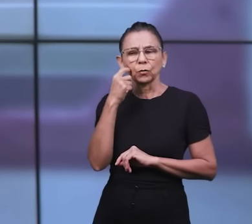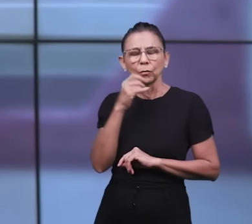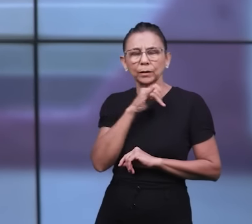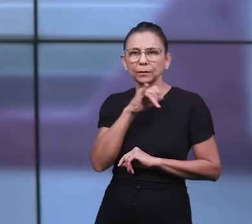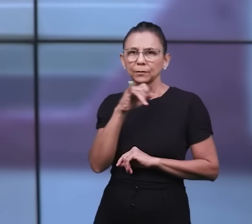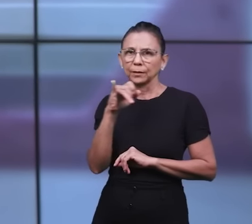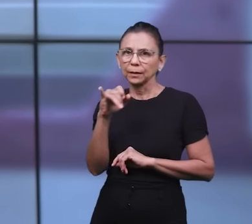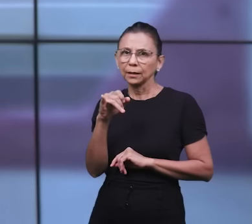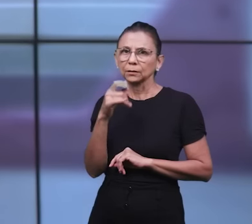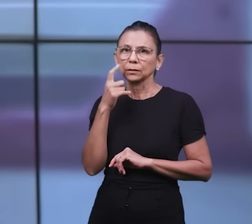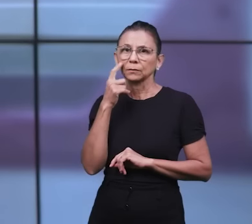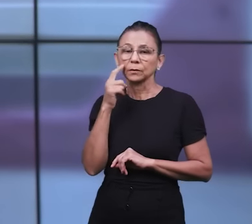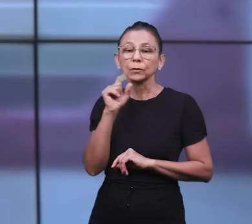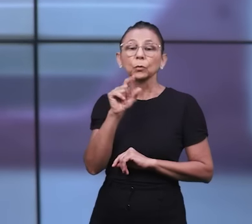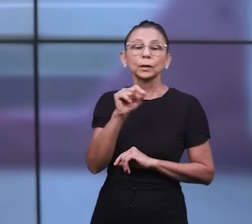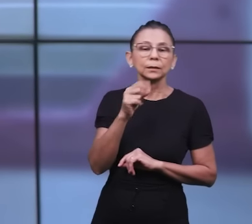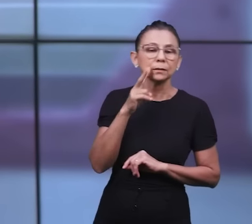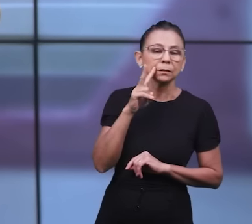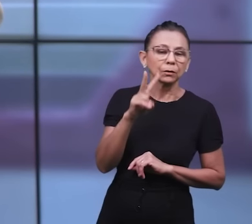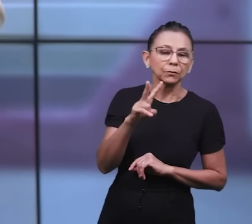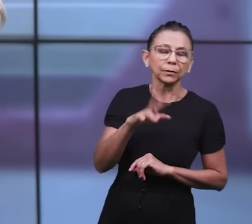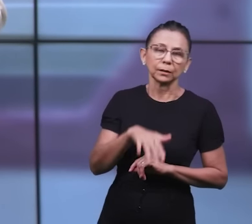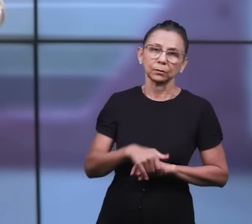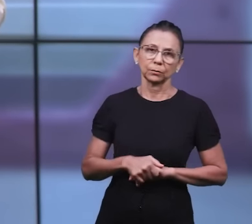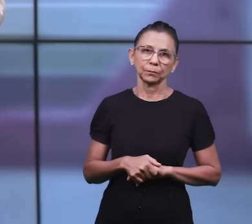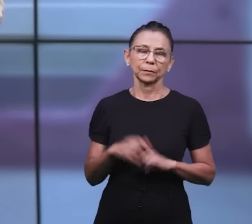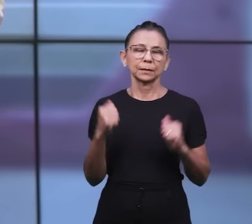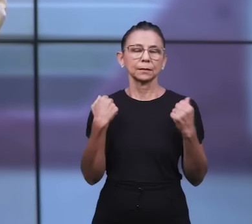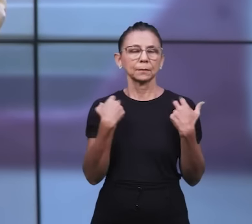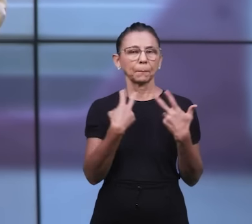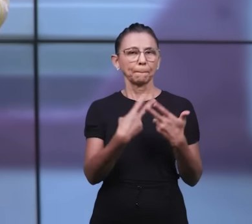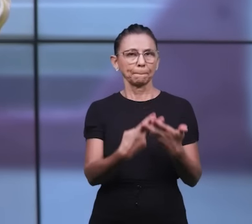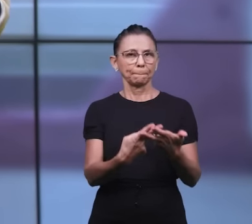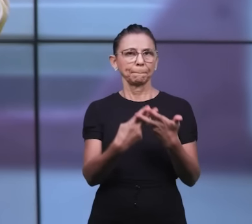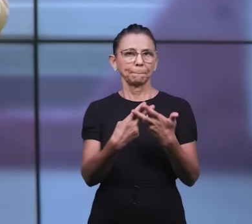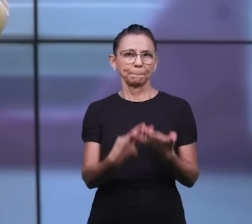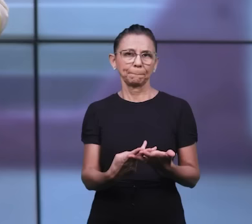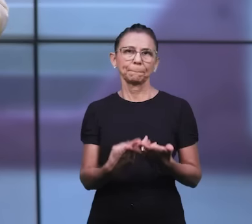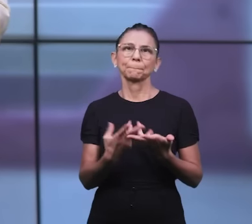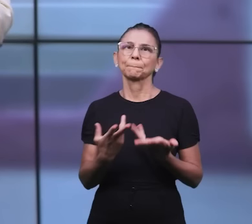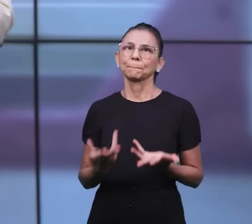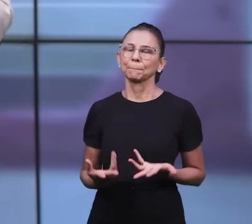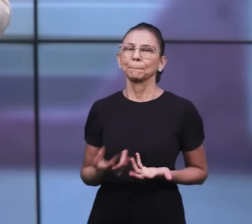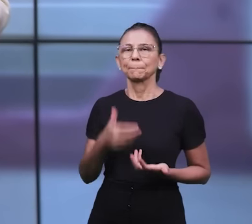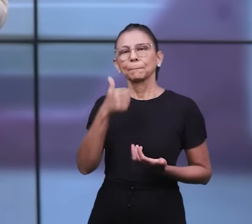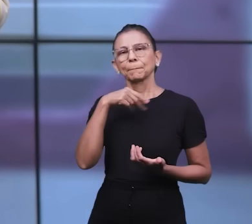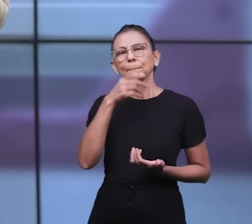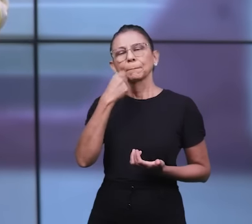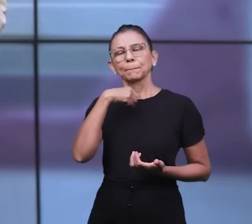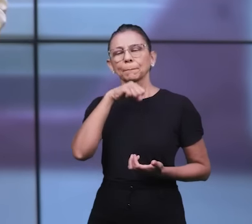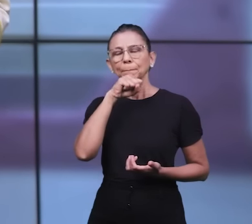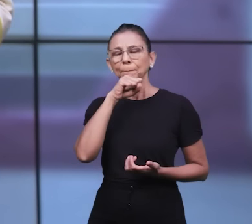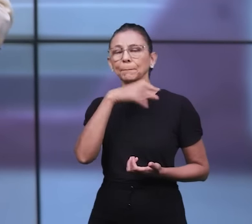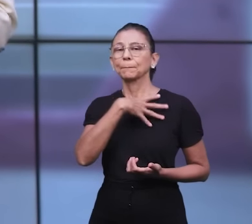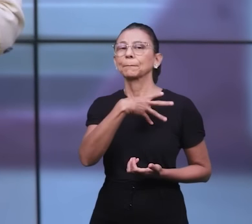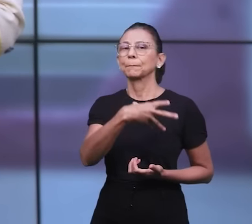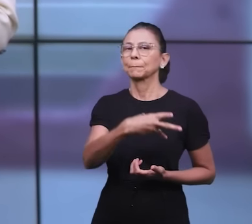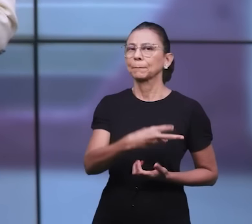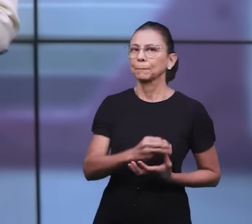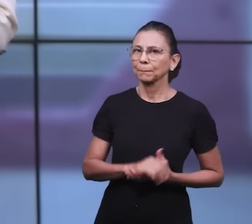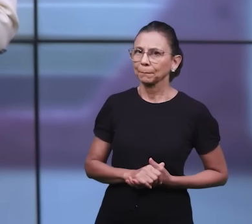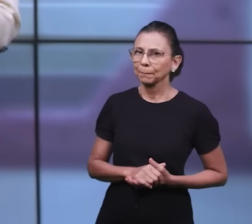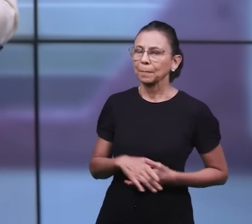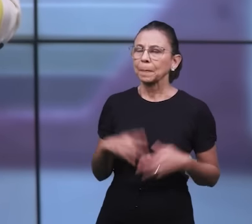contar juntos aprendemos que o diálogo permanente e paciente entre pais e filhos não é algo que Simplesmente